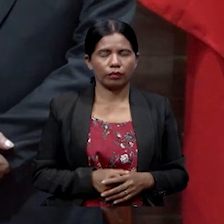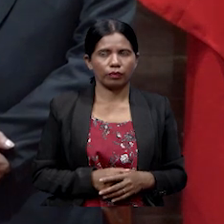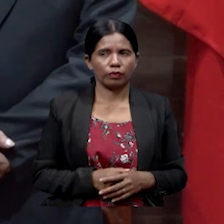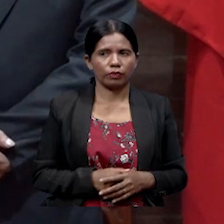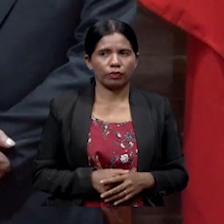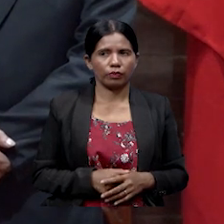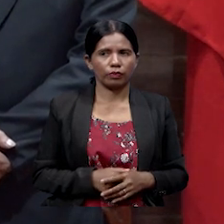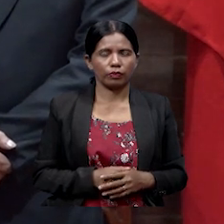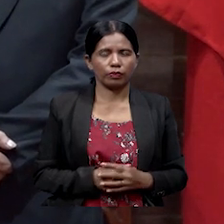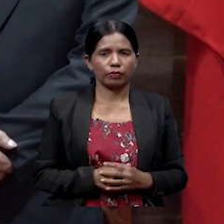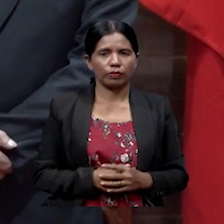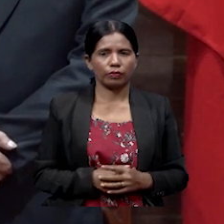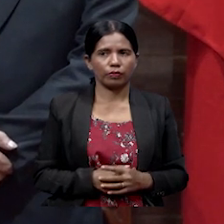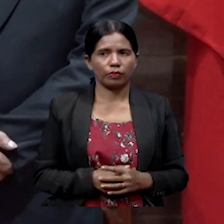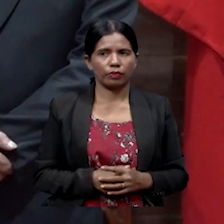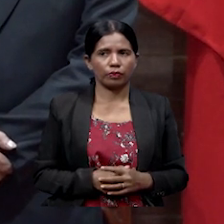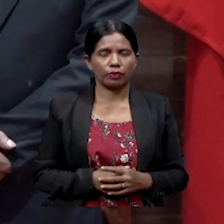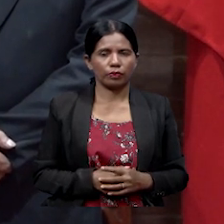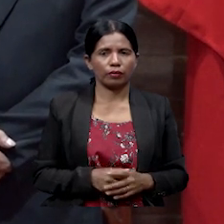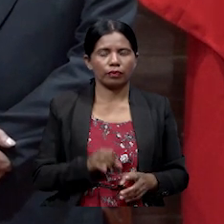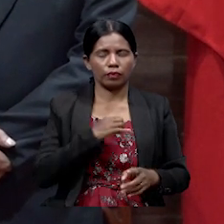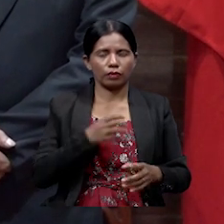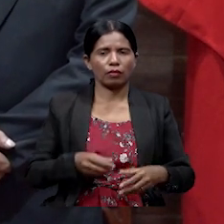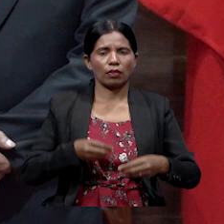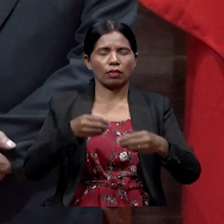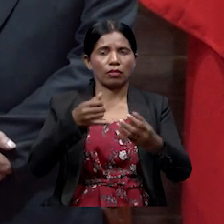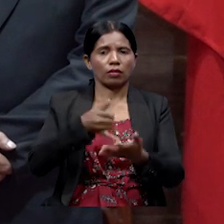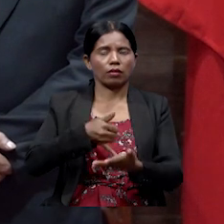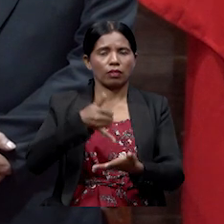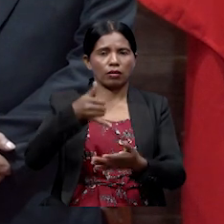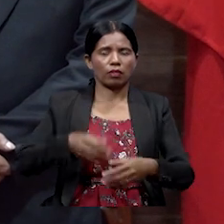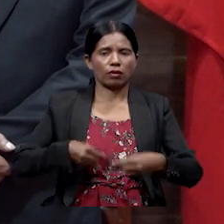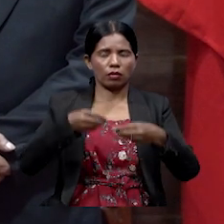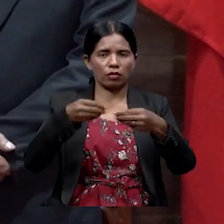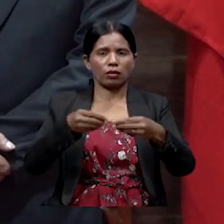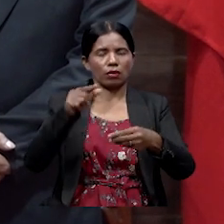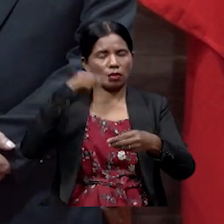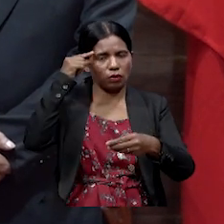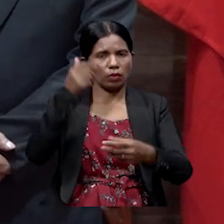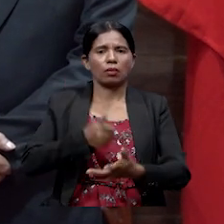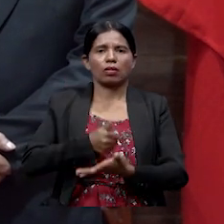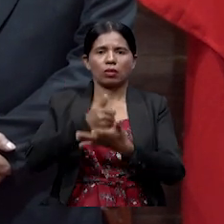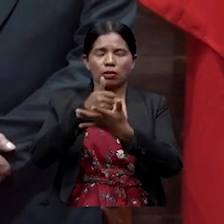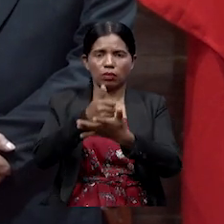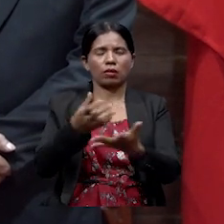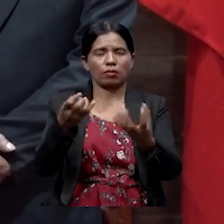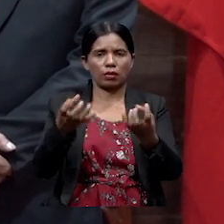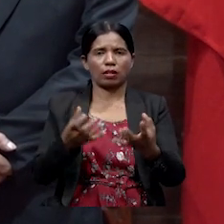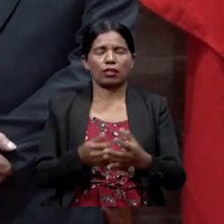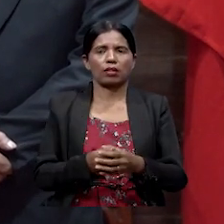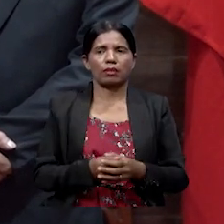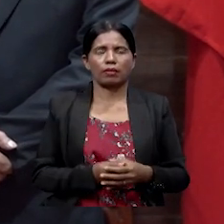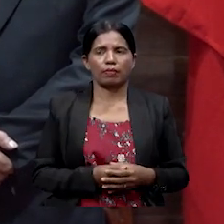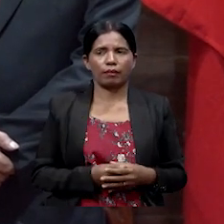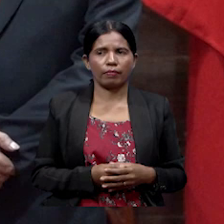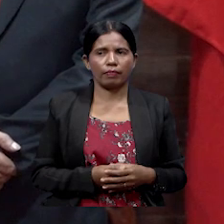Quem exerceu funções no Estado durante estes últimos anos viveu intensamente